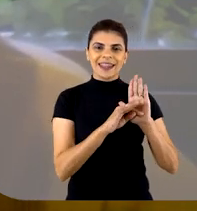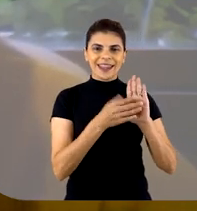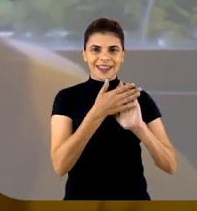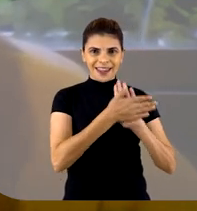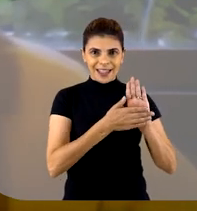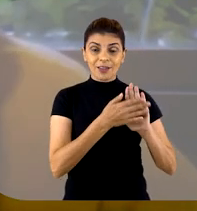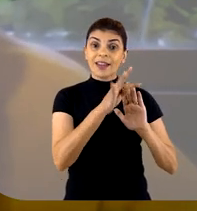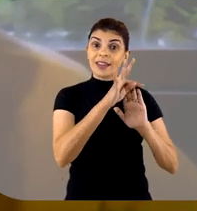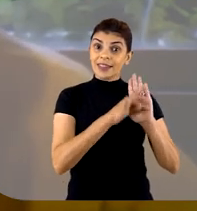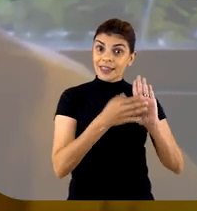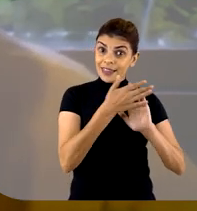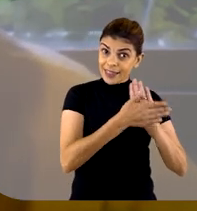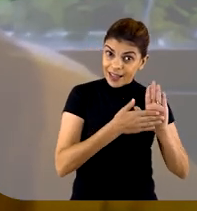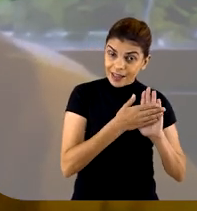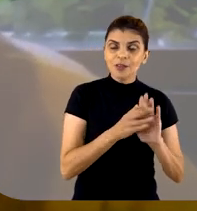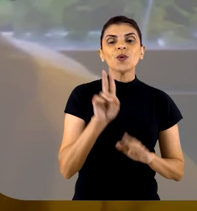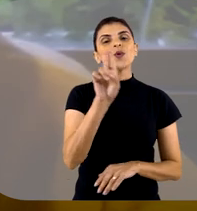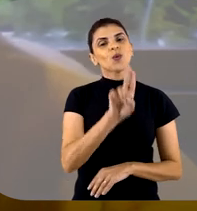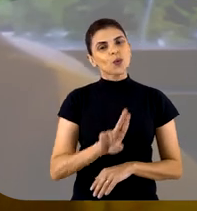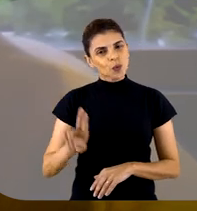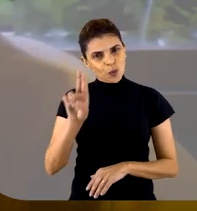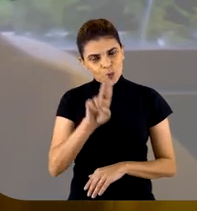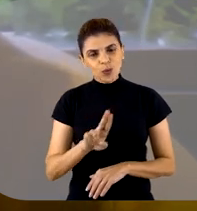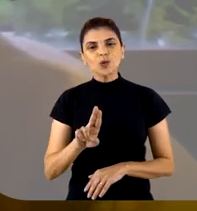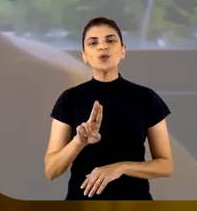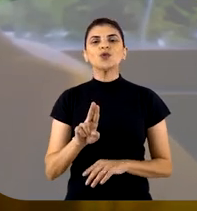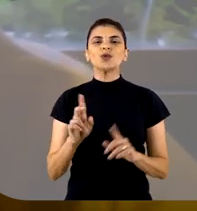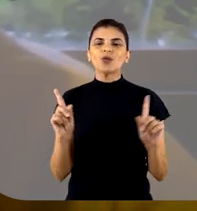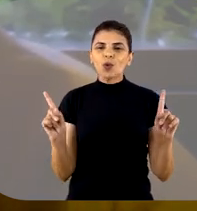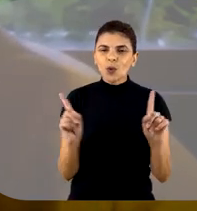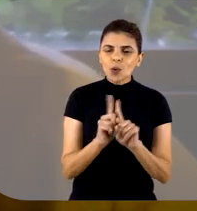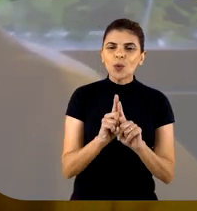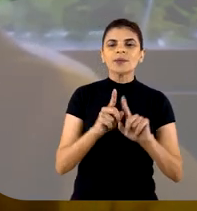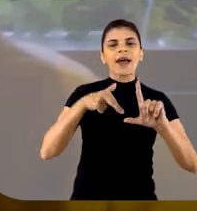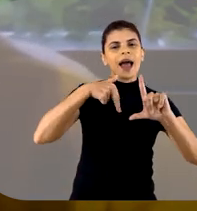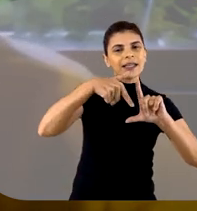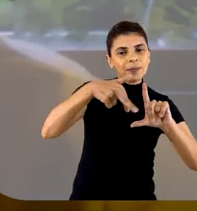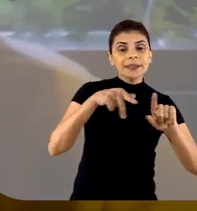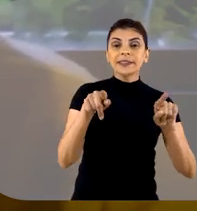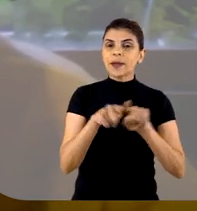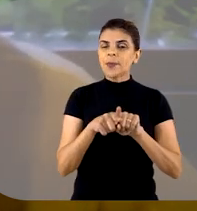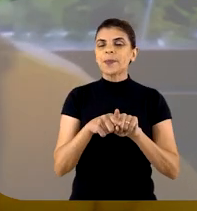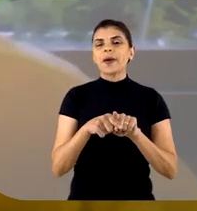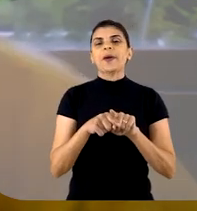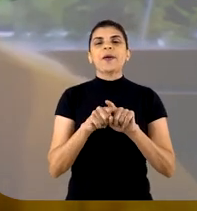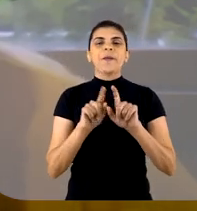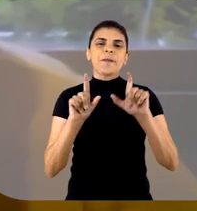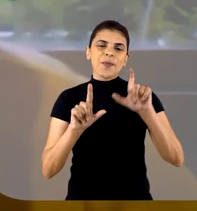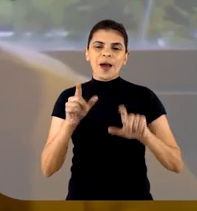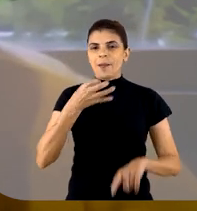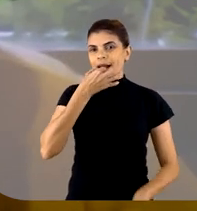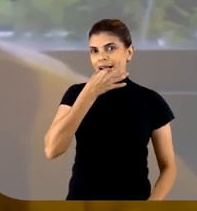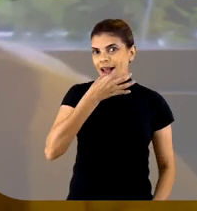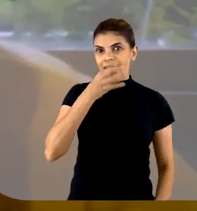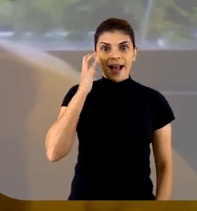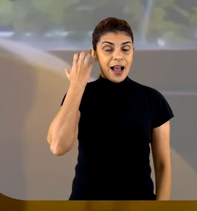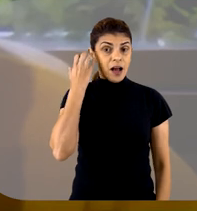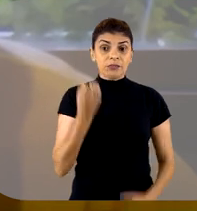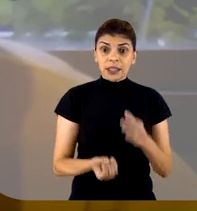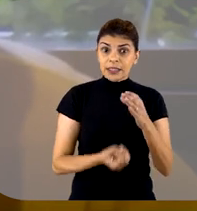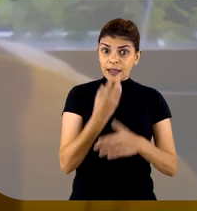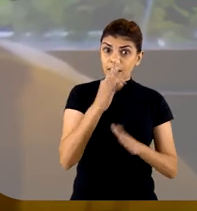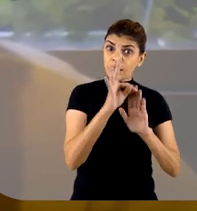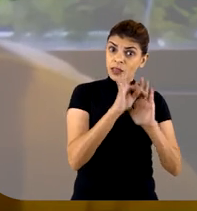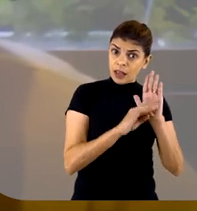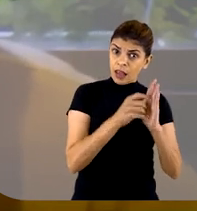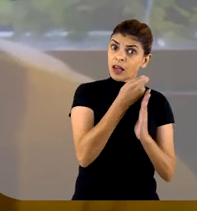de textos. E esses textos são então utilizados nos curtas de animação e nos programas de rádio. E esse trabalho de